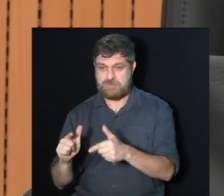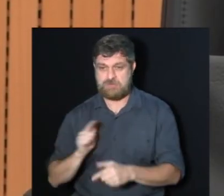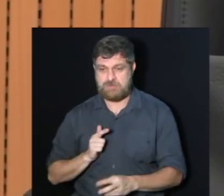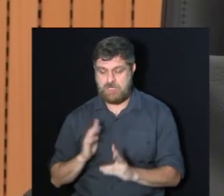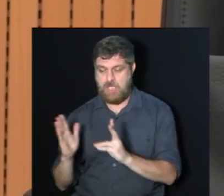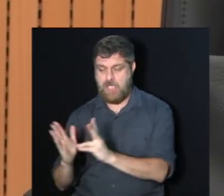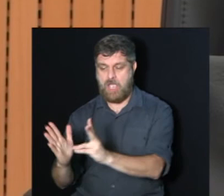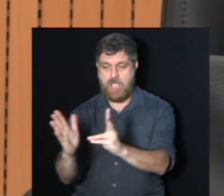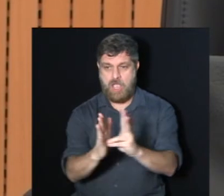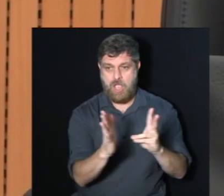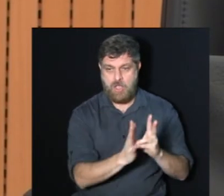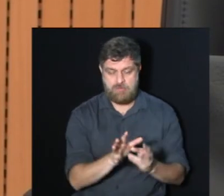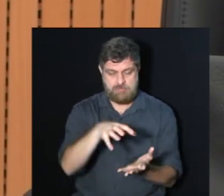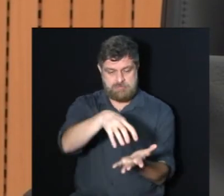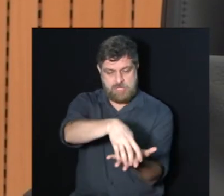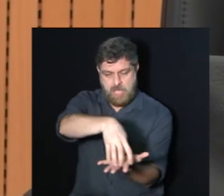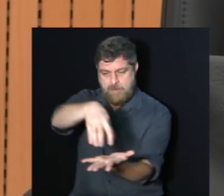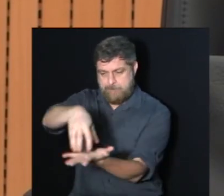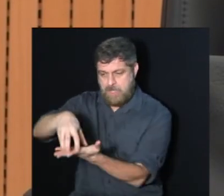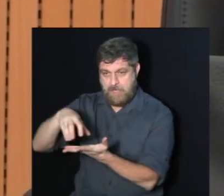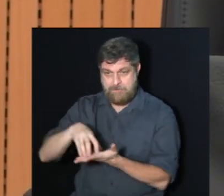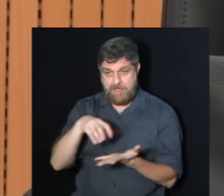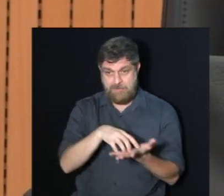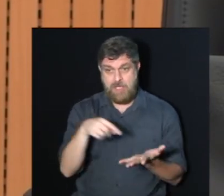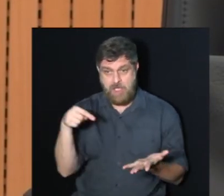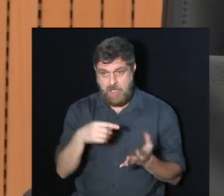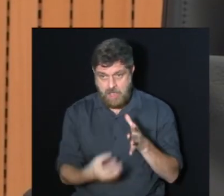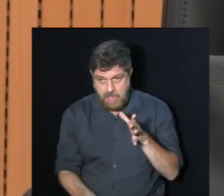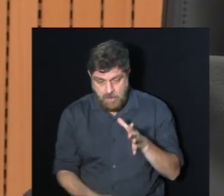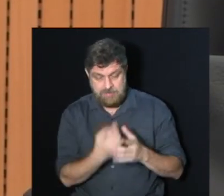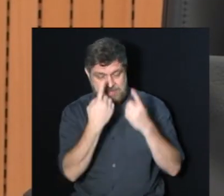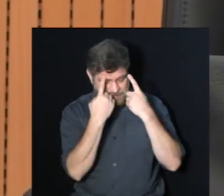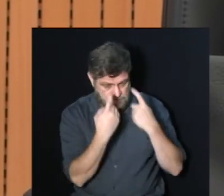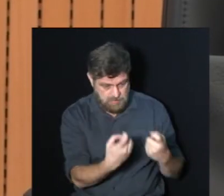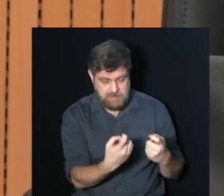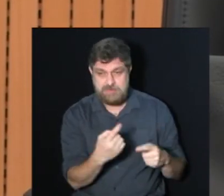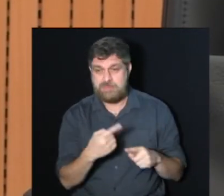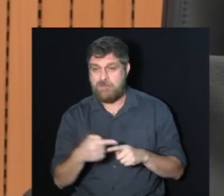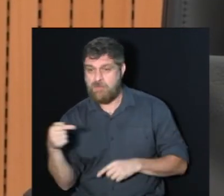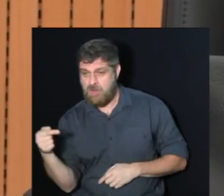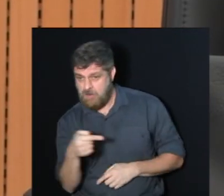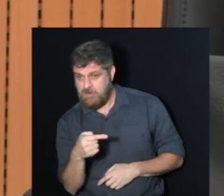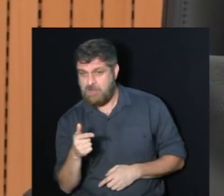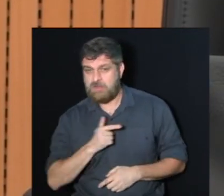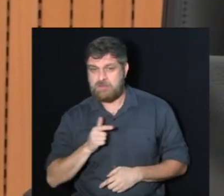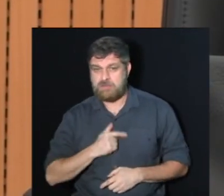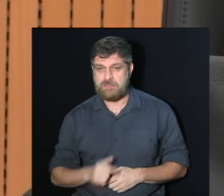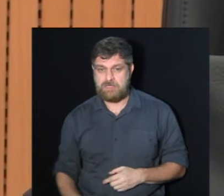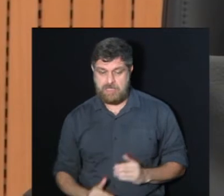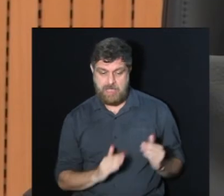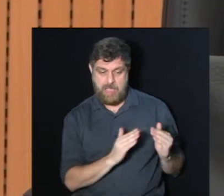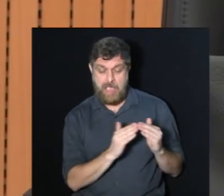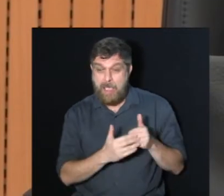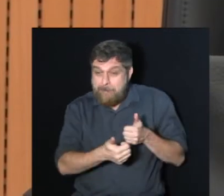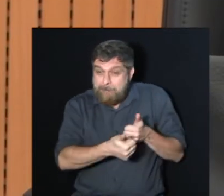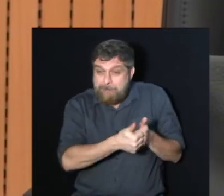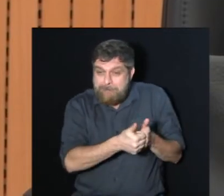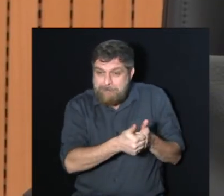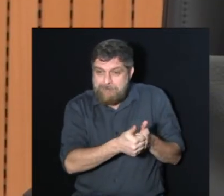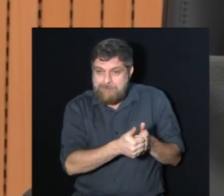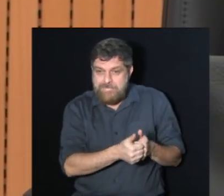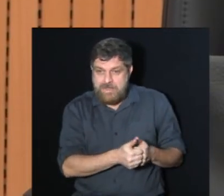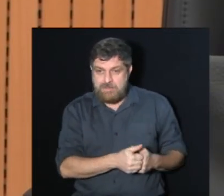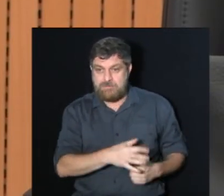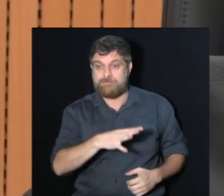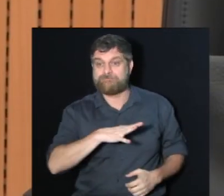aldeias, também acontece muito violência por causa que mora muito próximo da cidade, né?